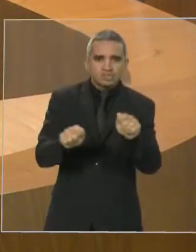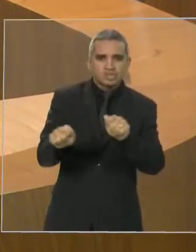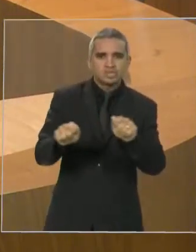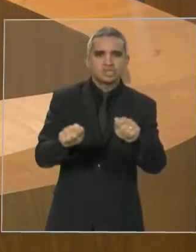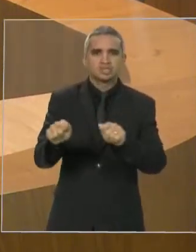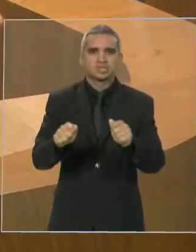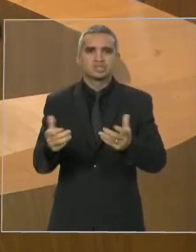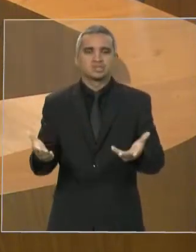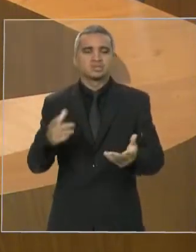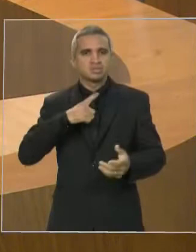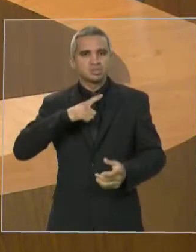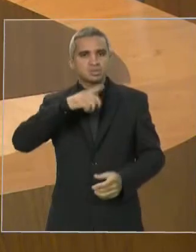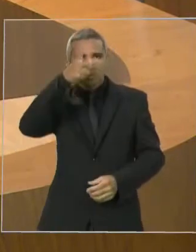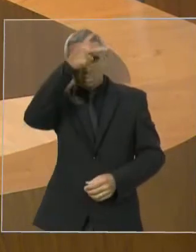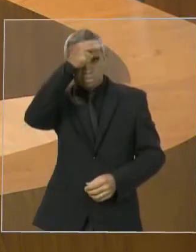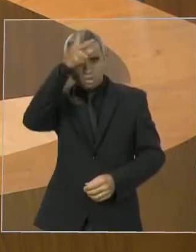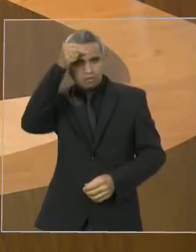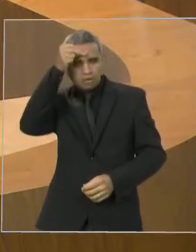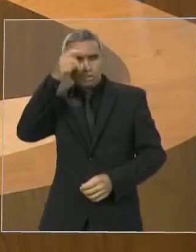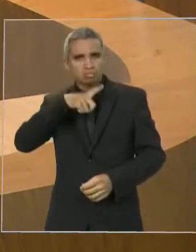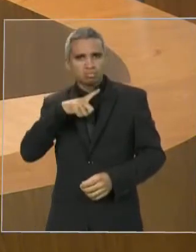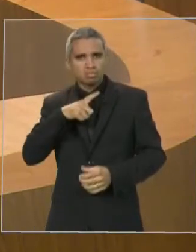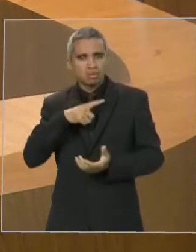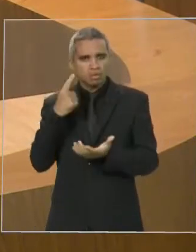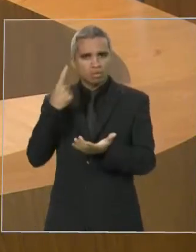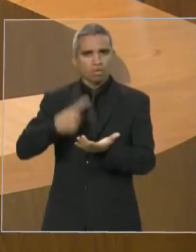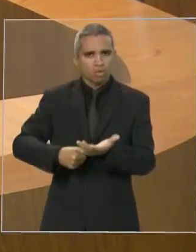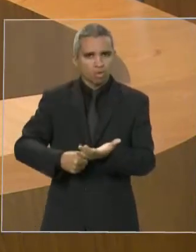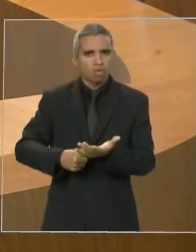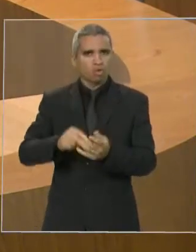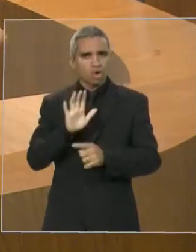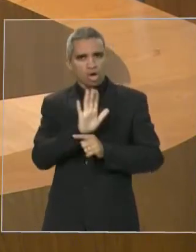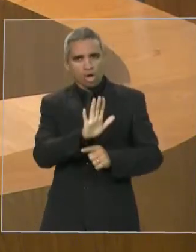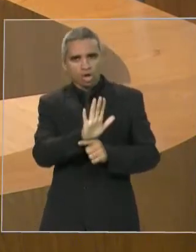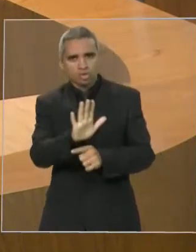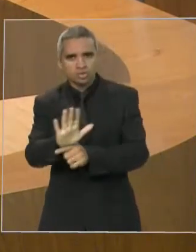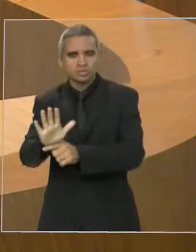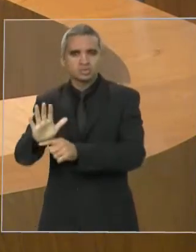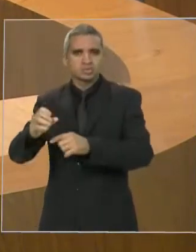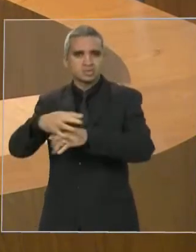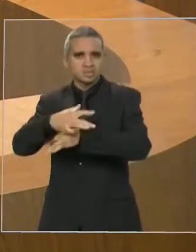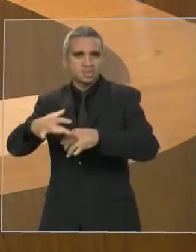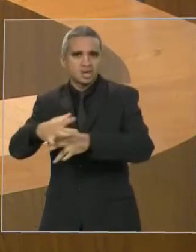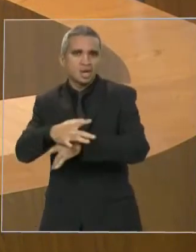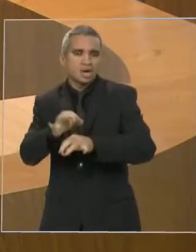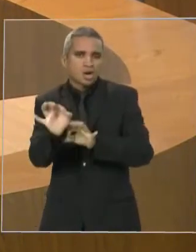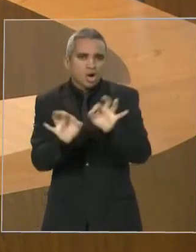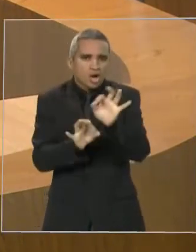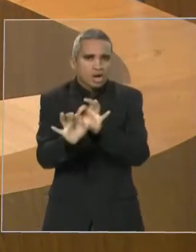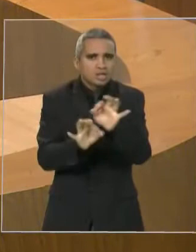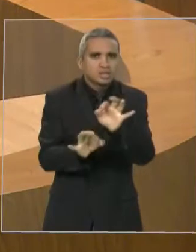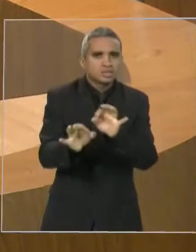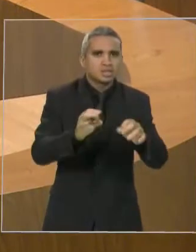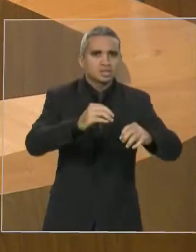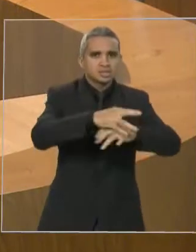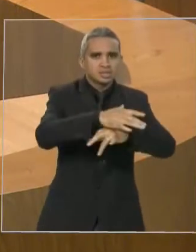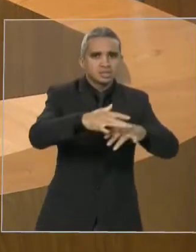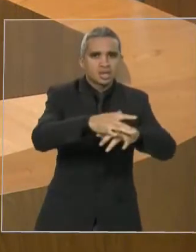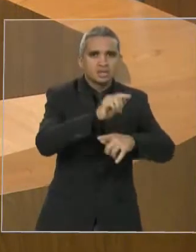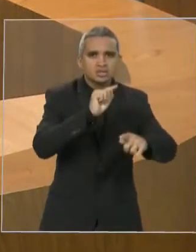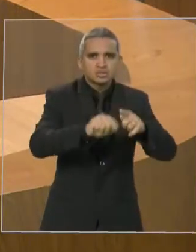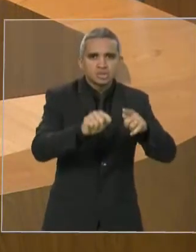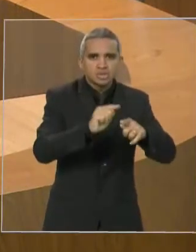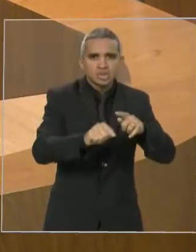ter um prefeito comprometido com a cidade, organizar a cidade. Mas não,